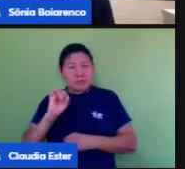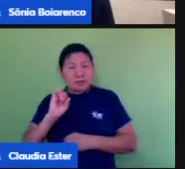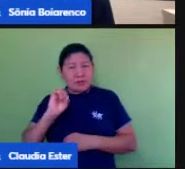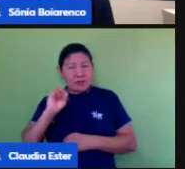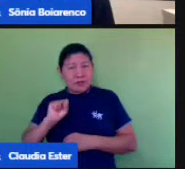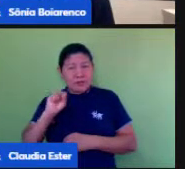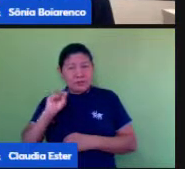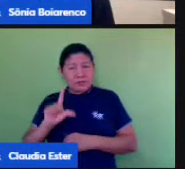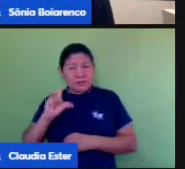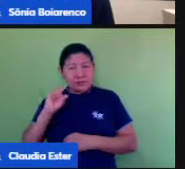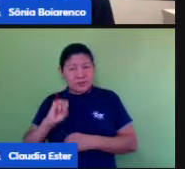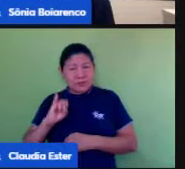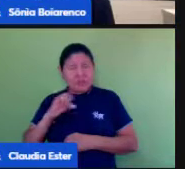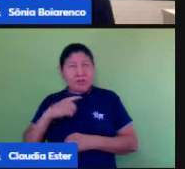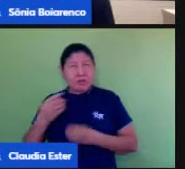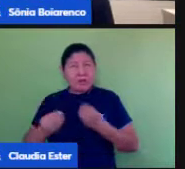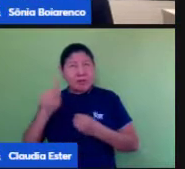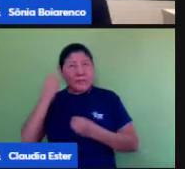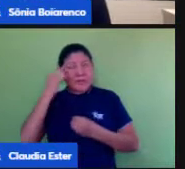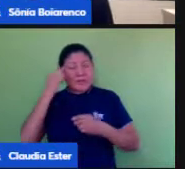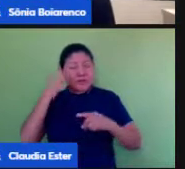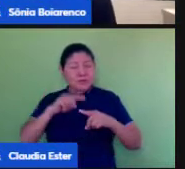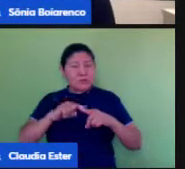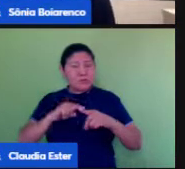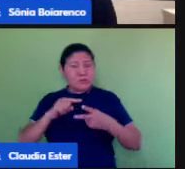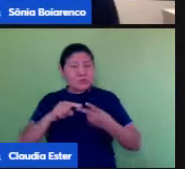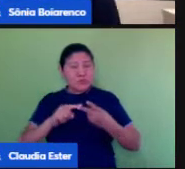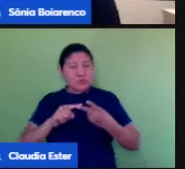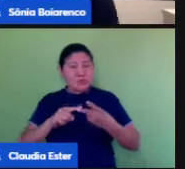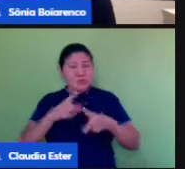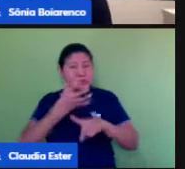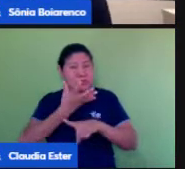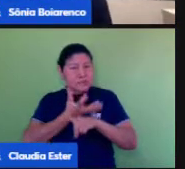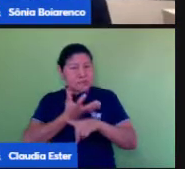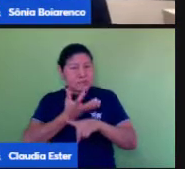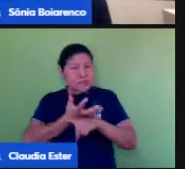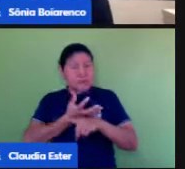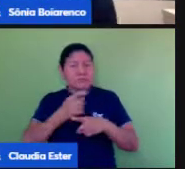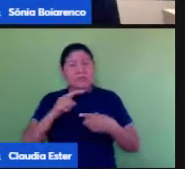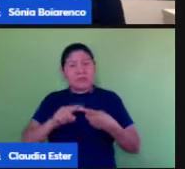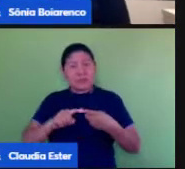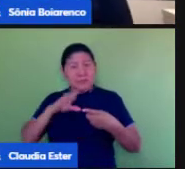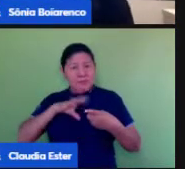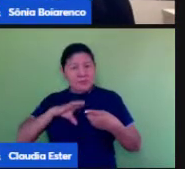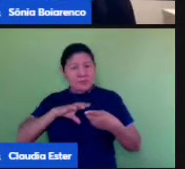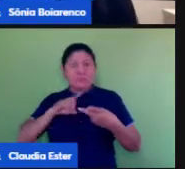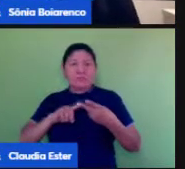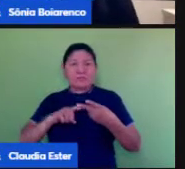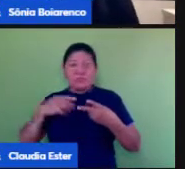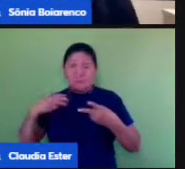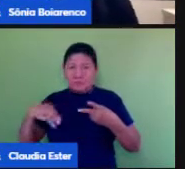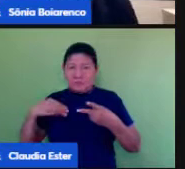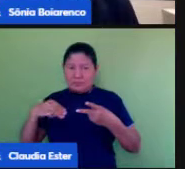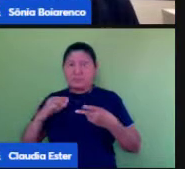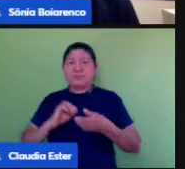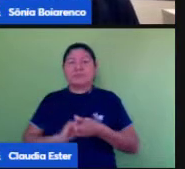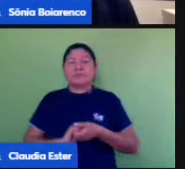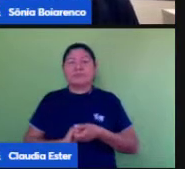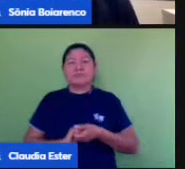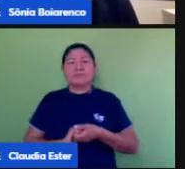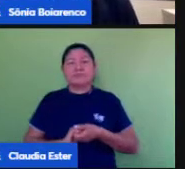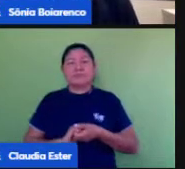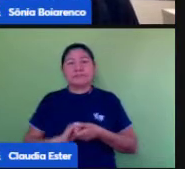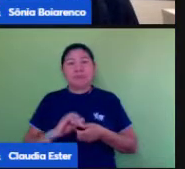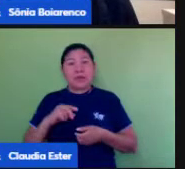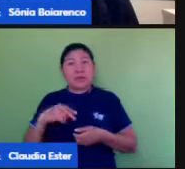curriculares, língua portuguesa e matemática, que nós iremos conhecê-la mais para frente. Para que